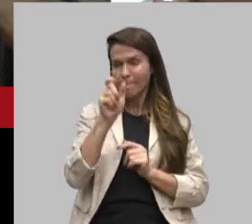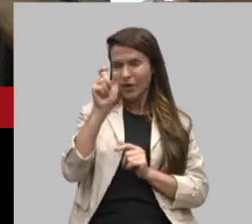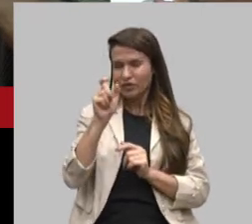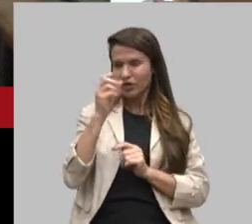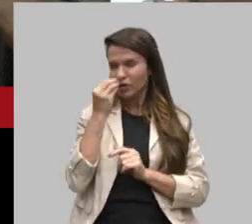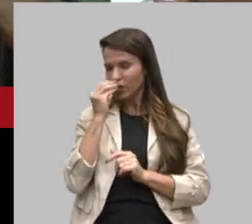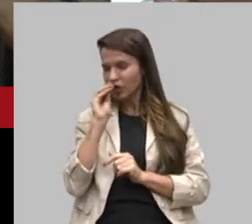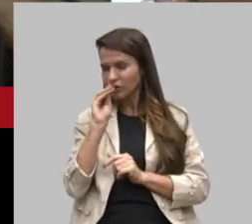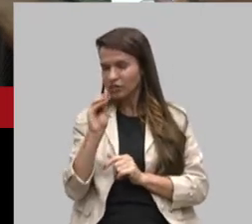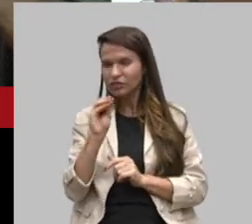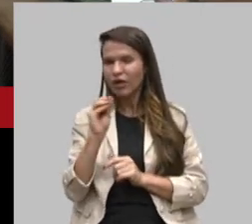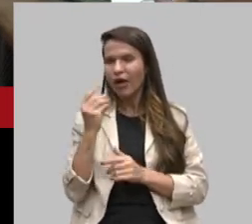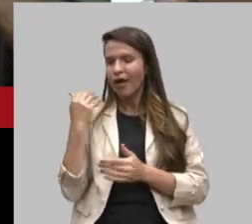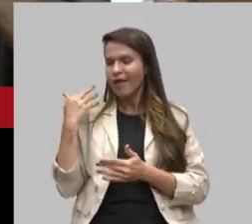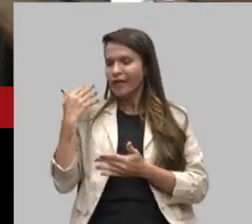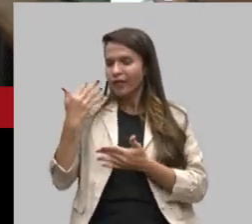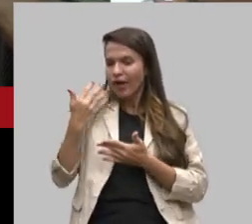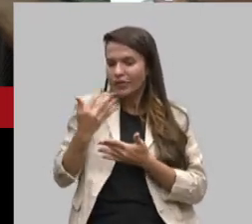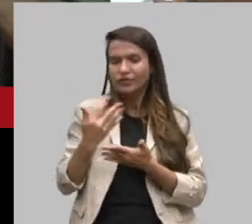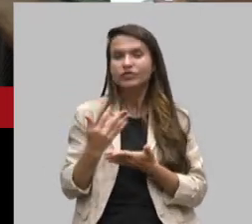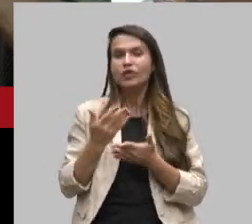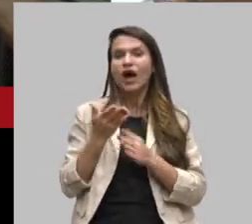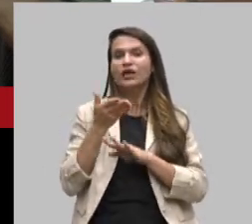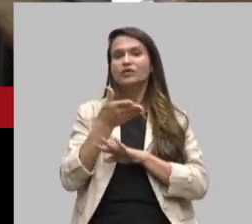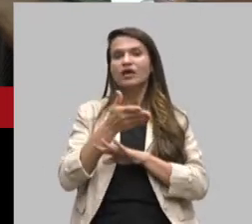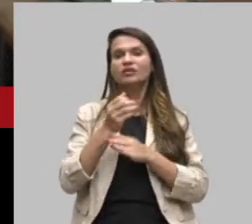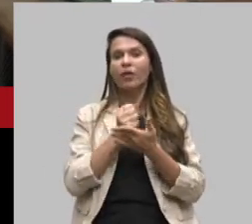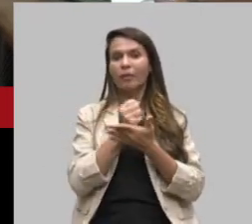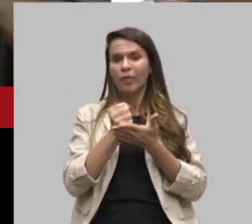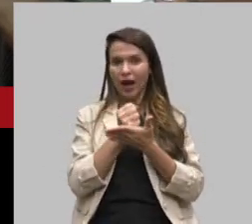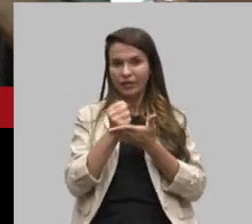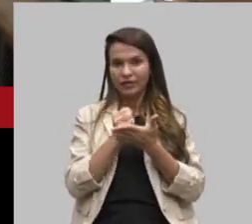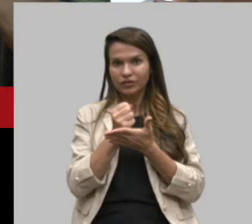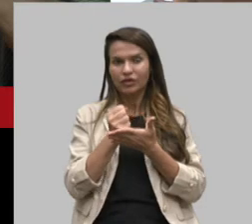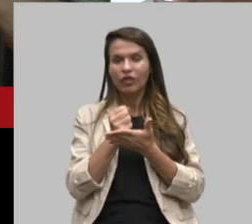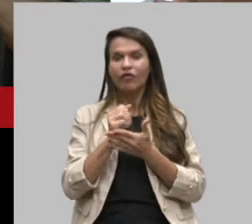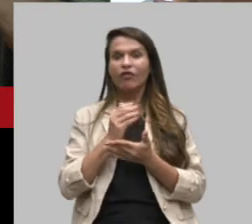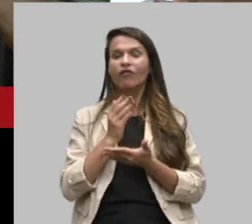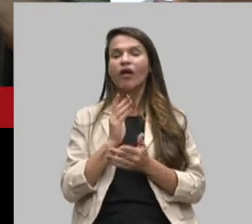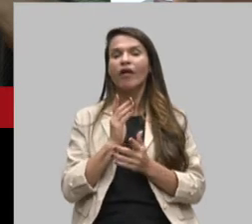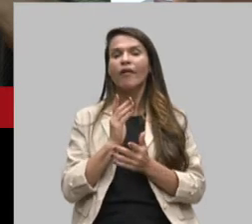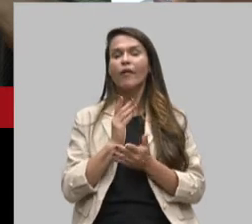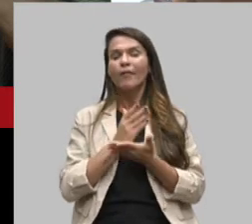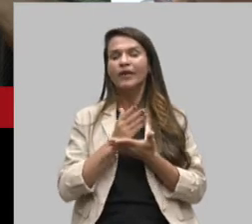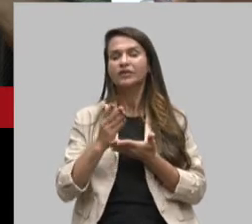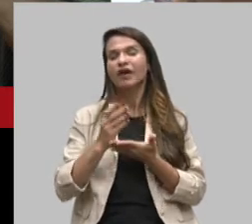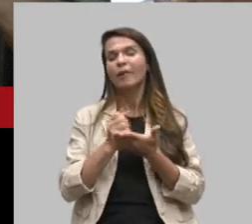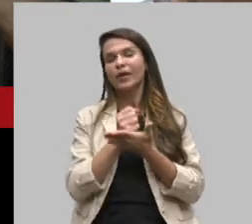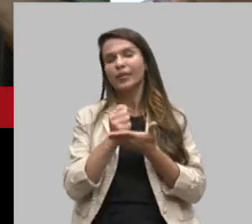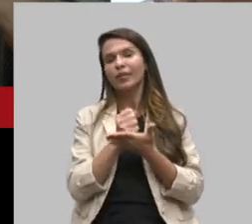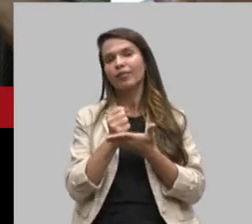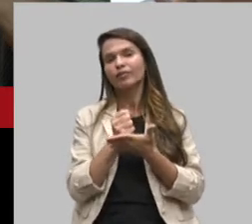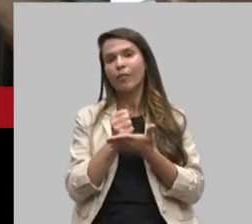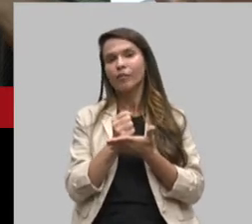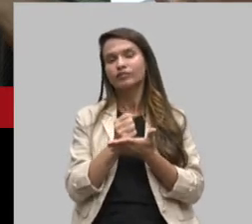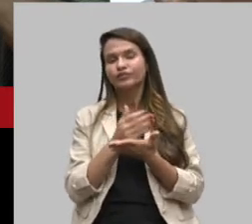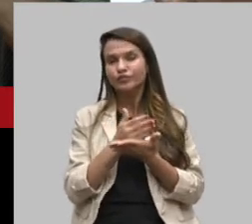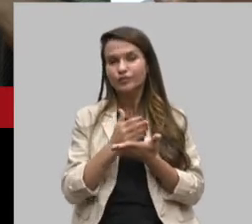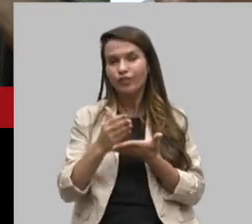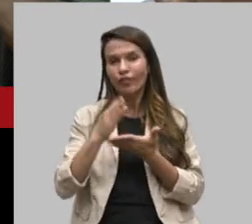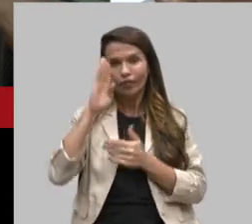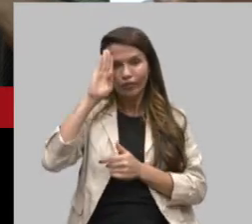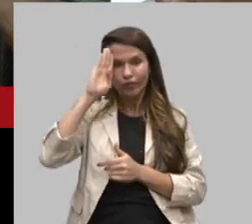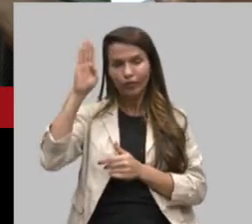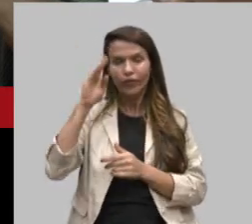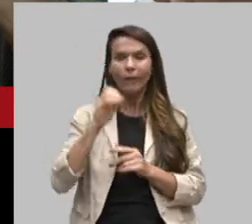tempo de acessar o básico que a gente já tá tendo Então vamos começar pelo básico pelo princípio que é primeiro os